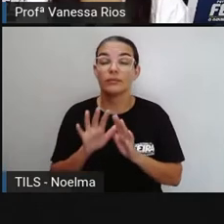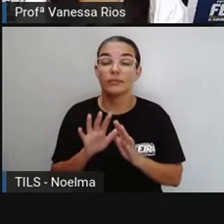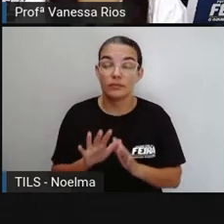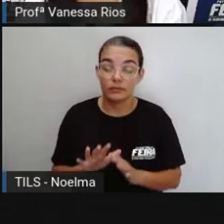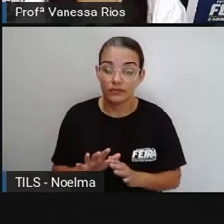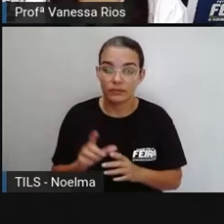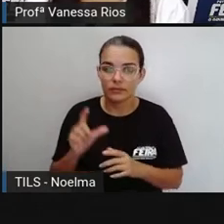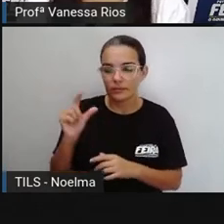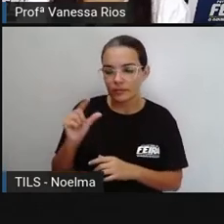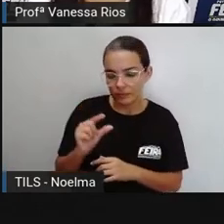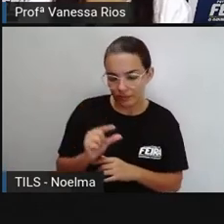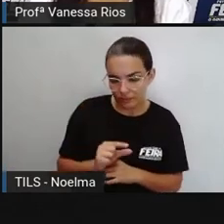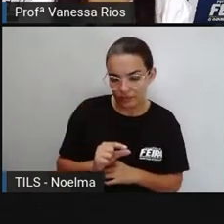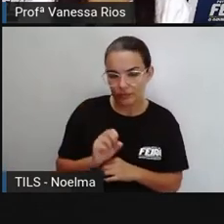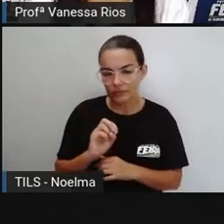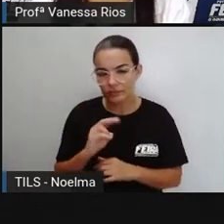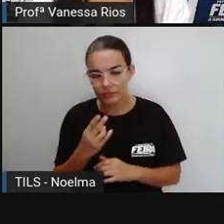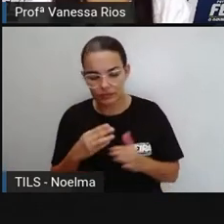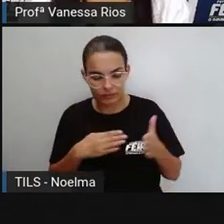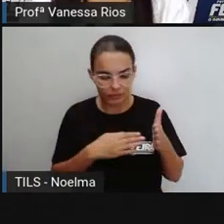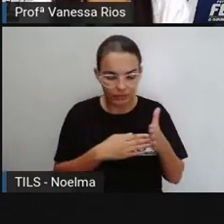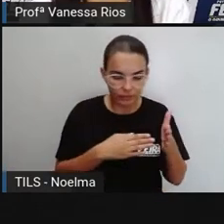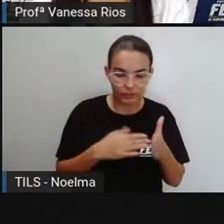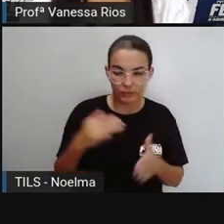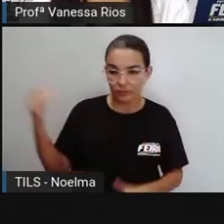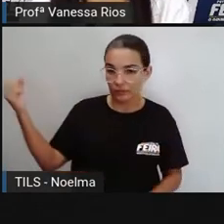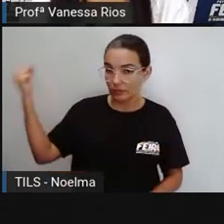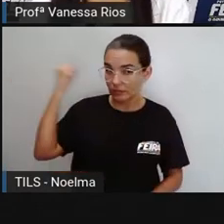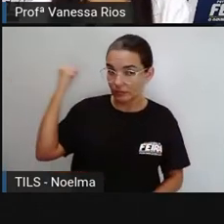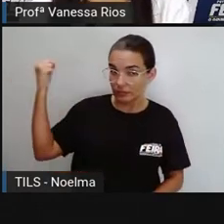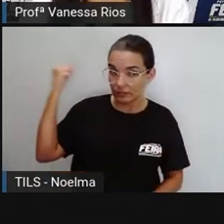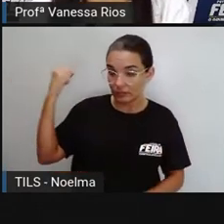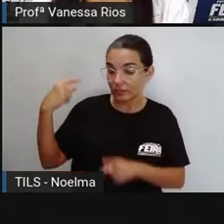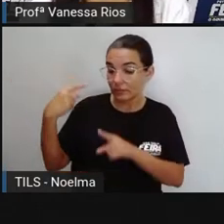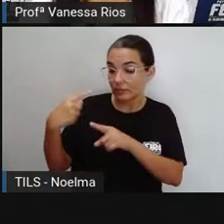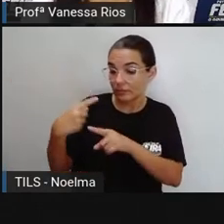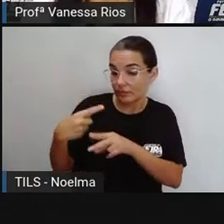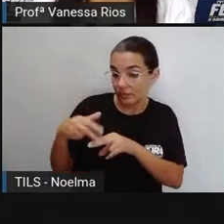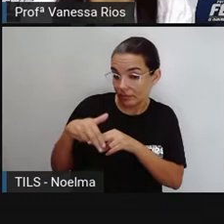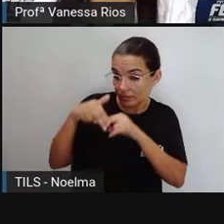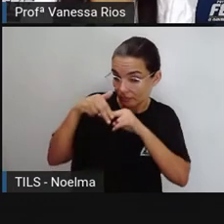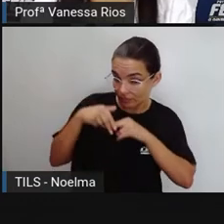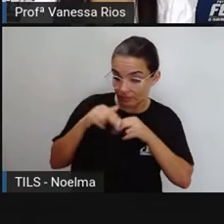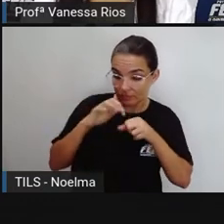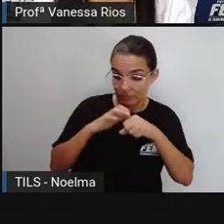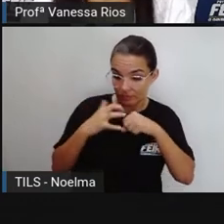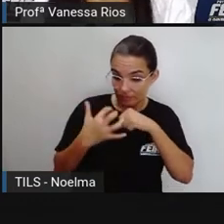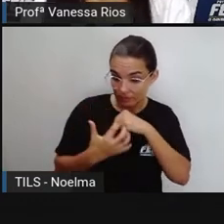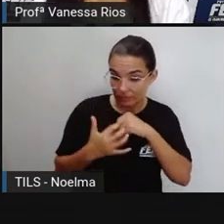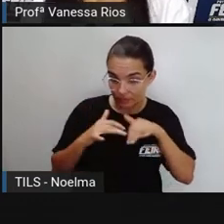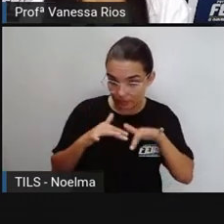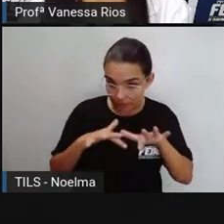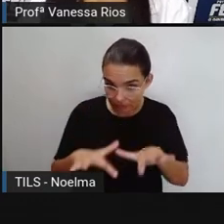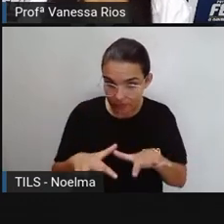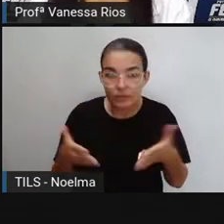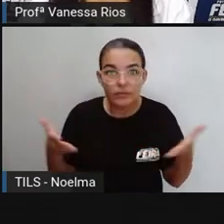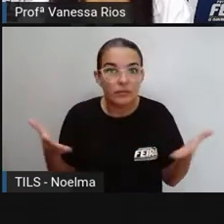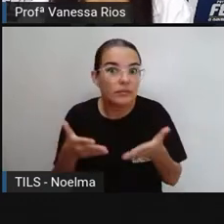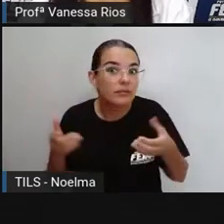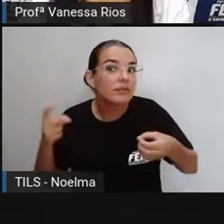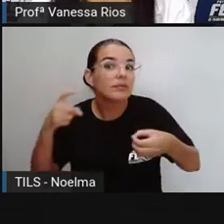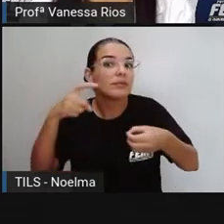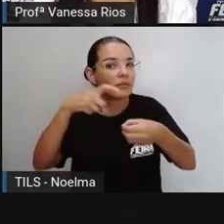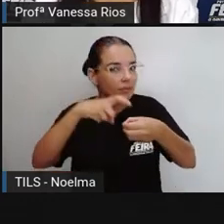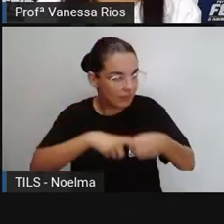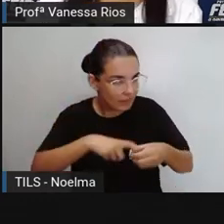que reduzir, que limitar essas atividades por conta da pandemia. Agora, né, estão voltando aí